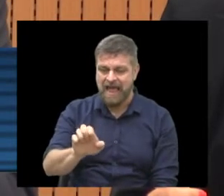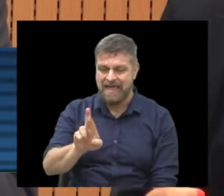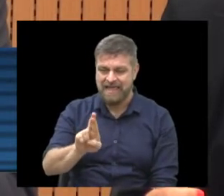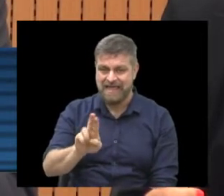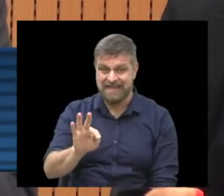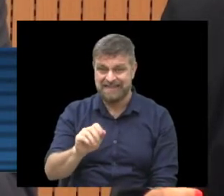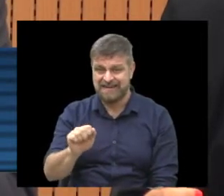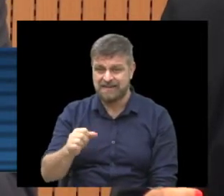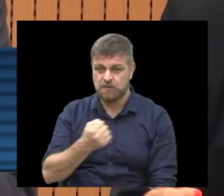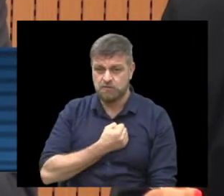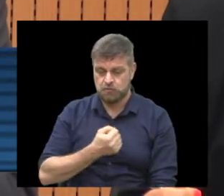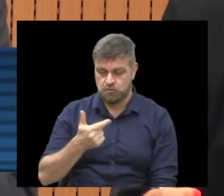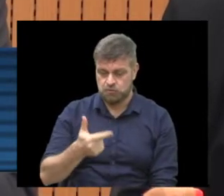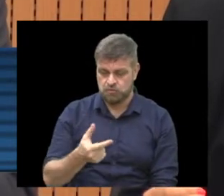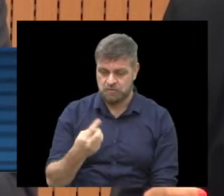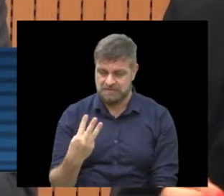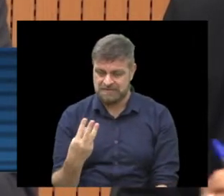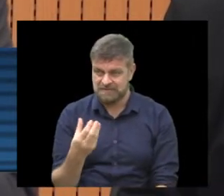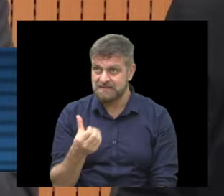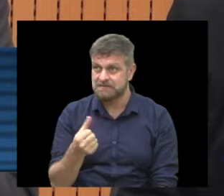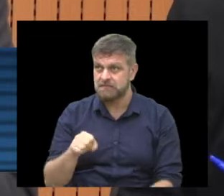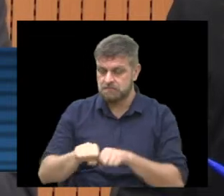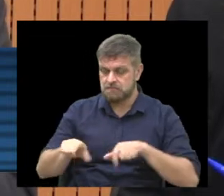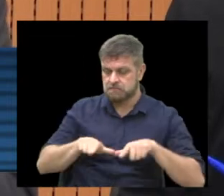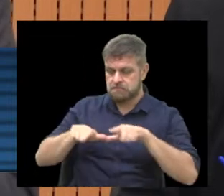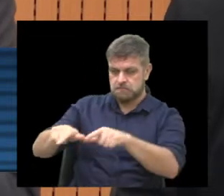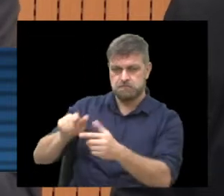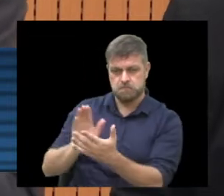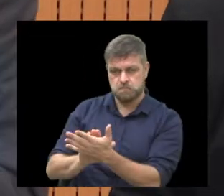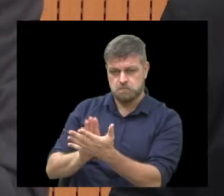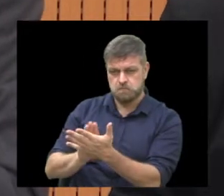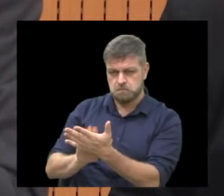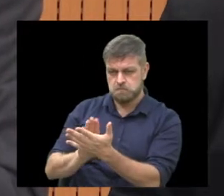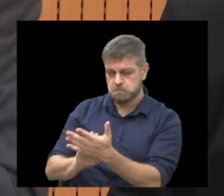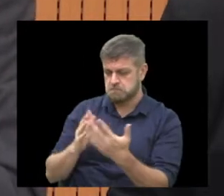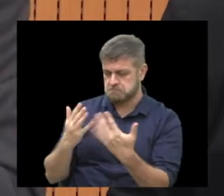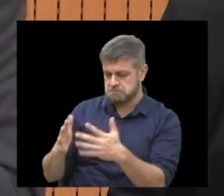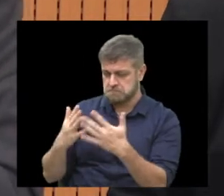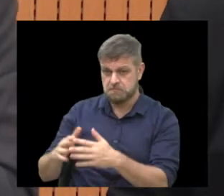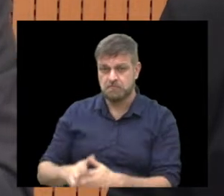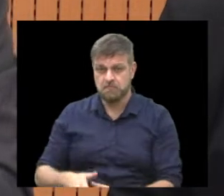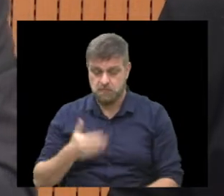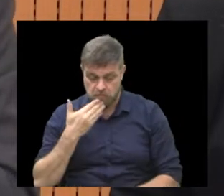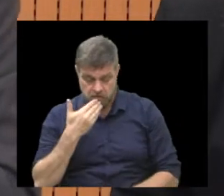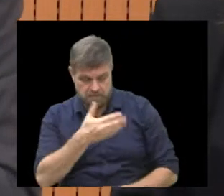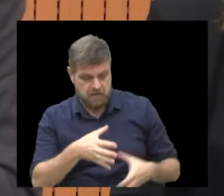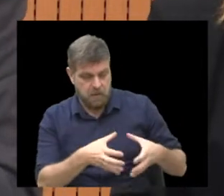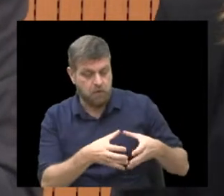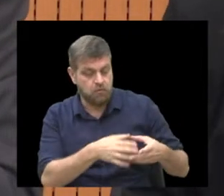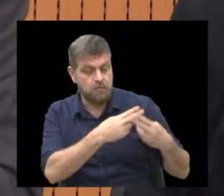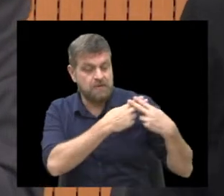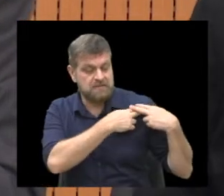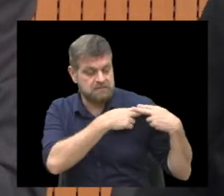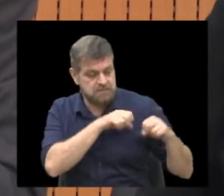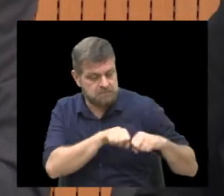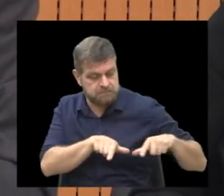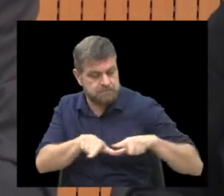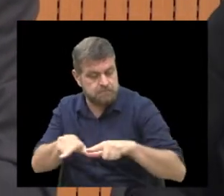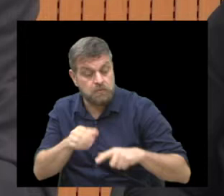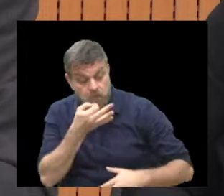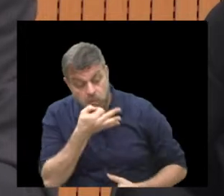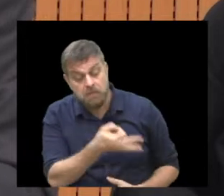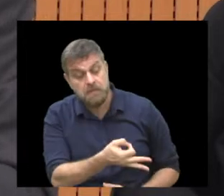número 236. Convocar, solicito ao presidente da Comissão Especial de Honraria para exarar